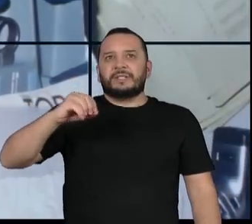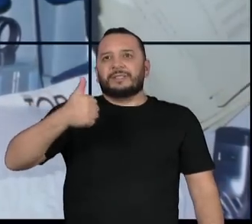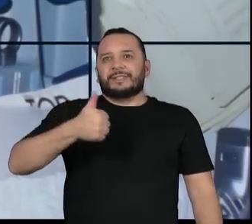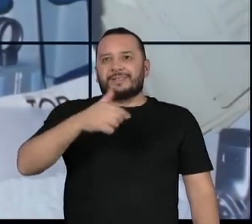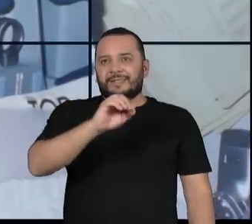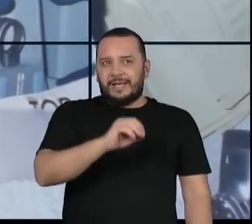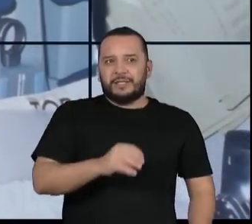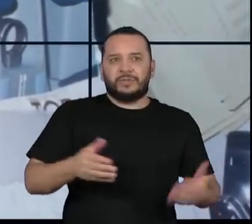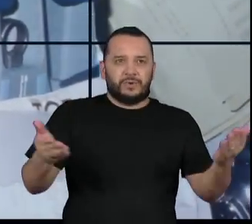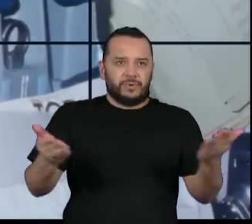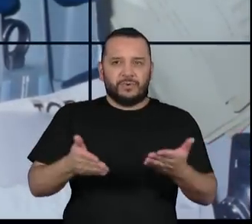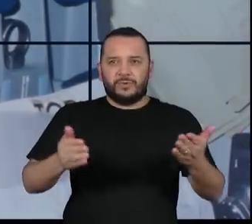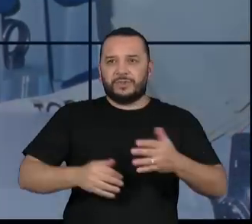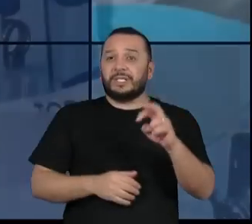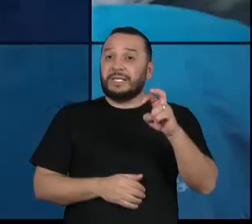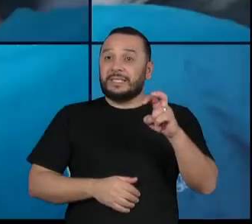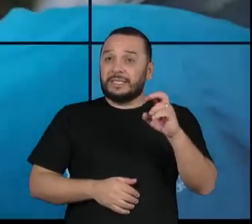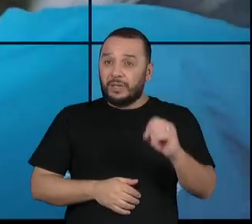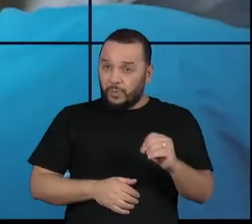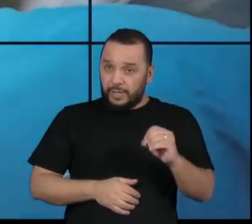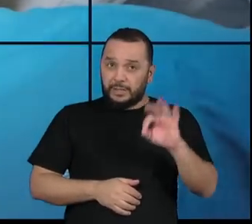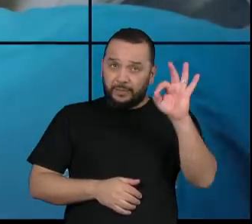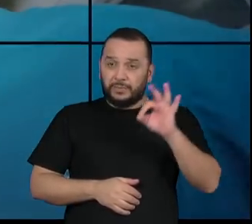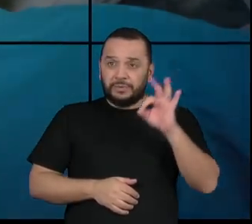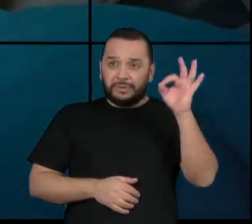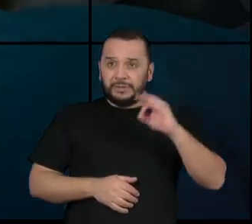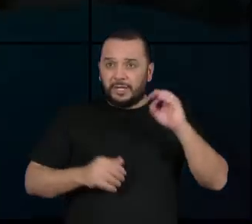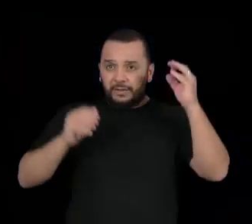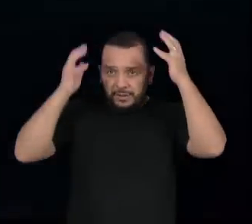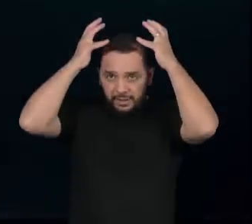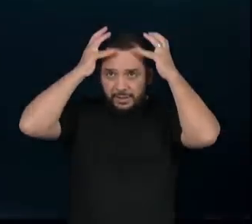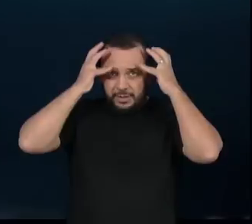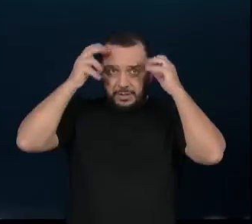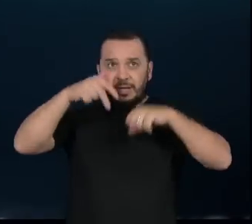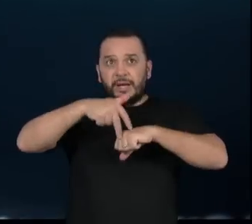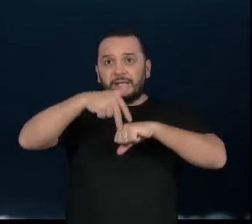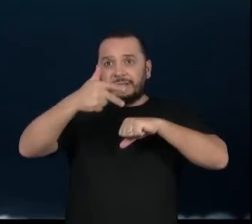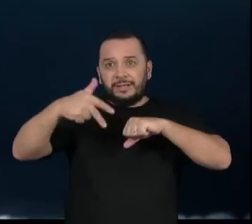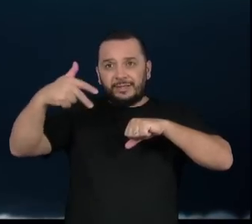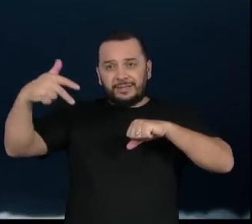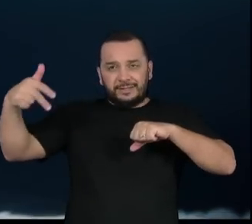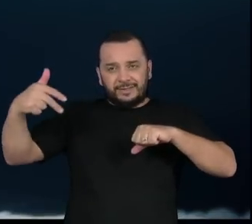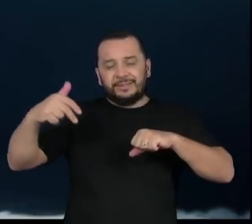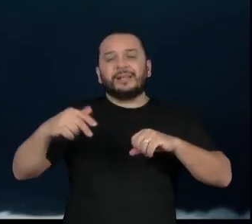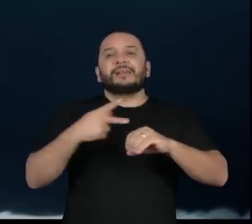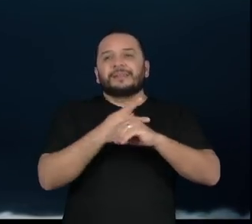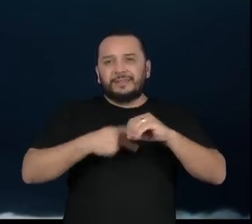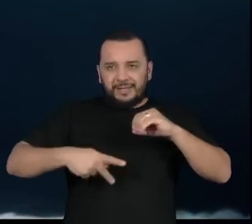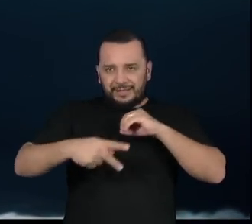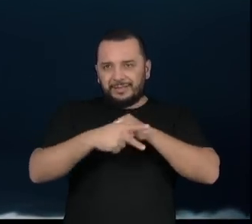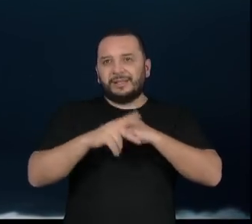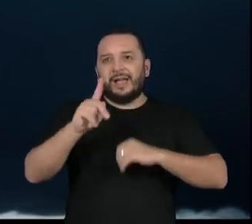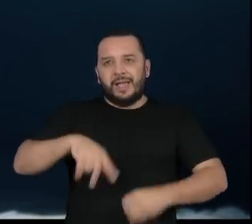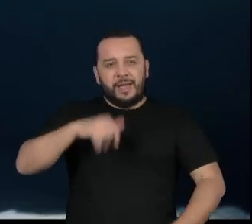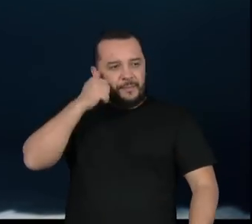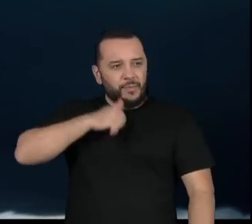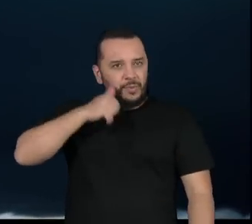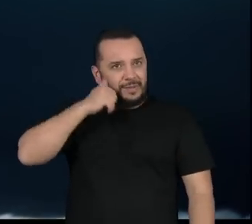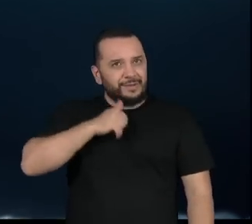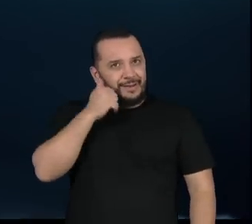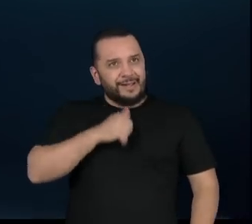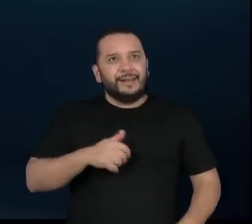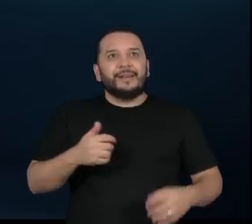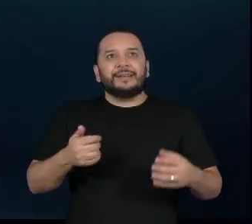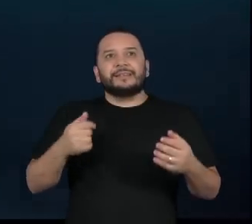Hoje, 50% dos astronautas da NASA são mulheres, empenhadas em transformar aquele